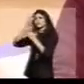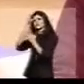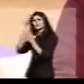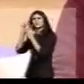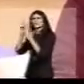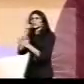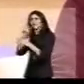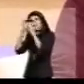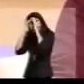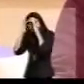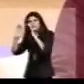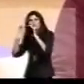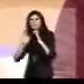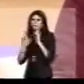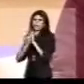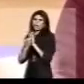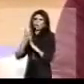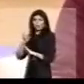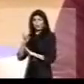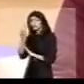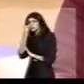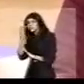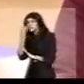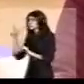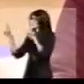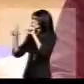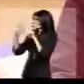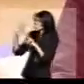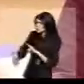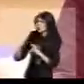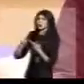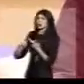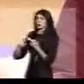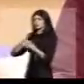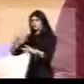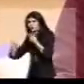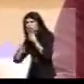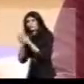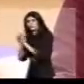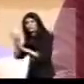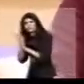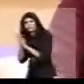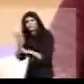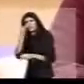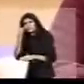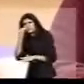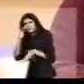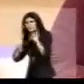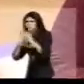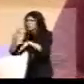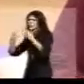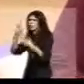coletivo possam estar respeitando essa lei. E ao mesmo tempo, com programas como esses, né, com o trabalho que a gente vem